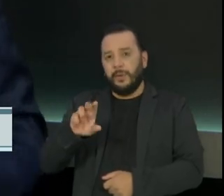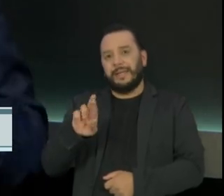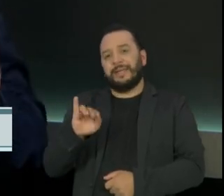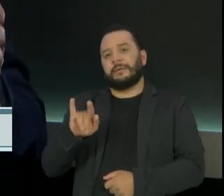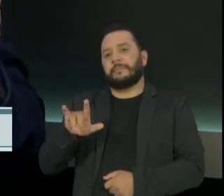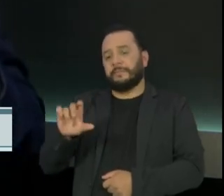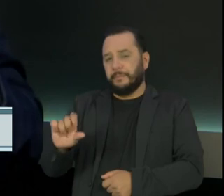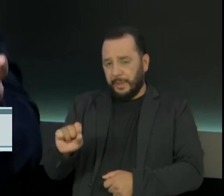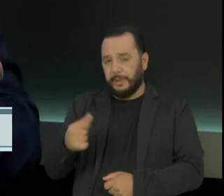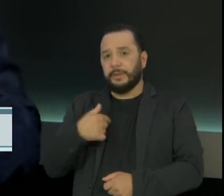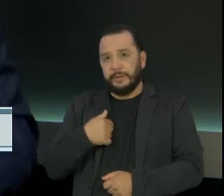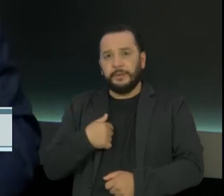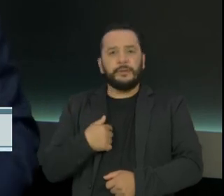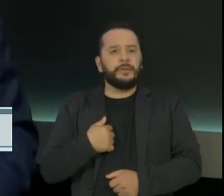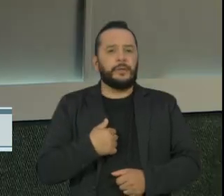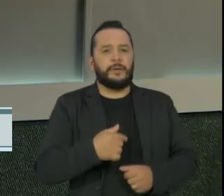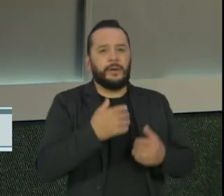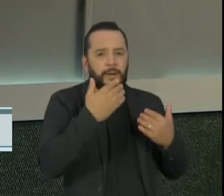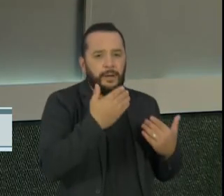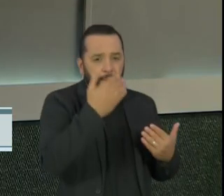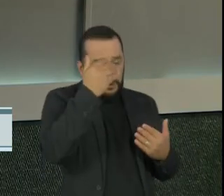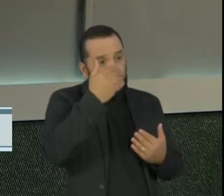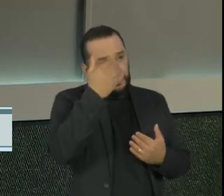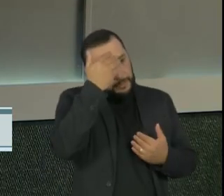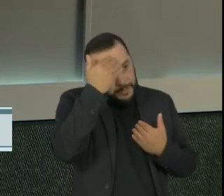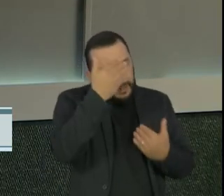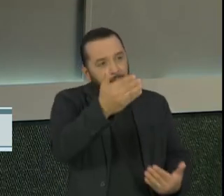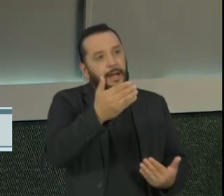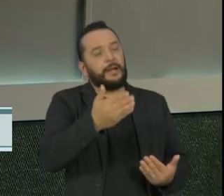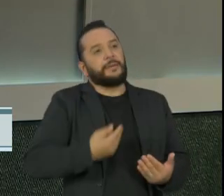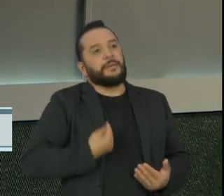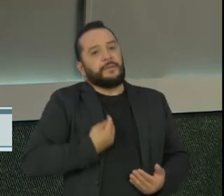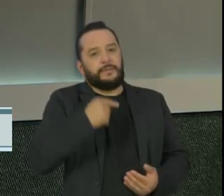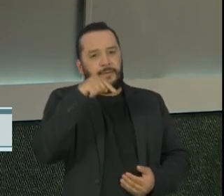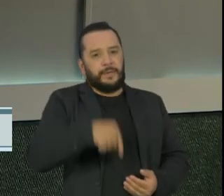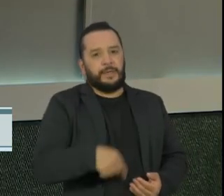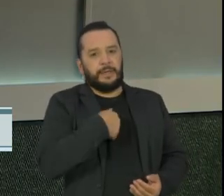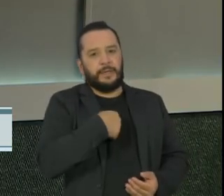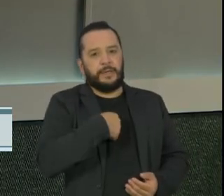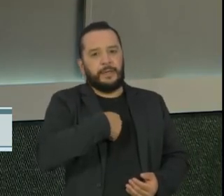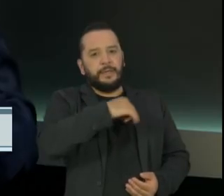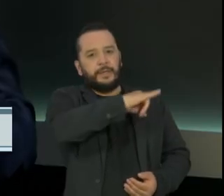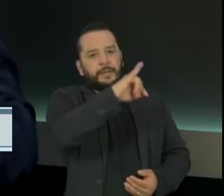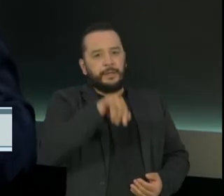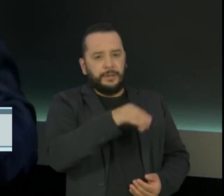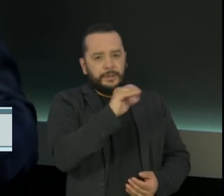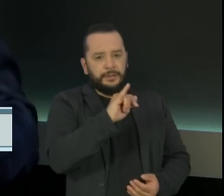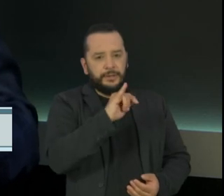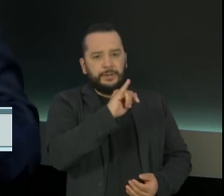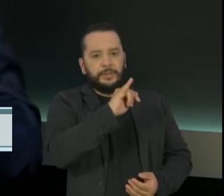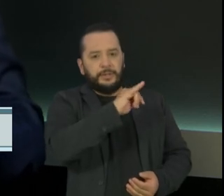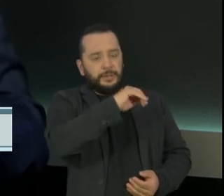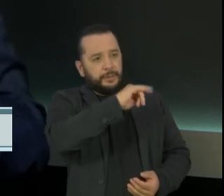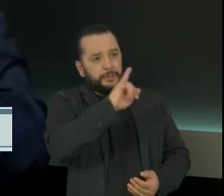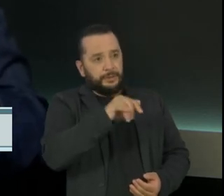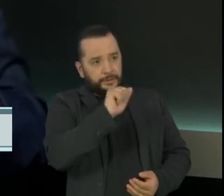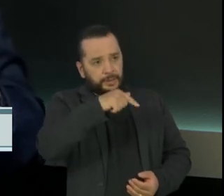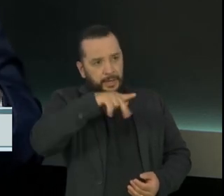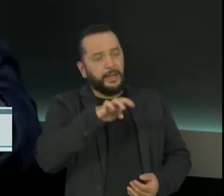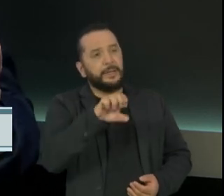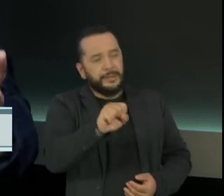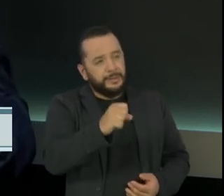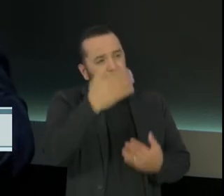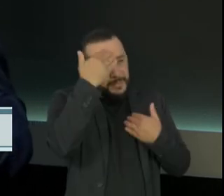Jacques Steinbock, bem-vindo ao Jornal da Tarde, obrigado pela sua participação com a gente. Queria começar lhe perguntando, que o senhor